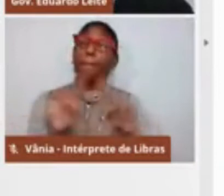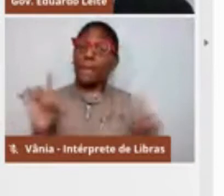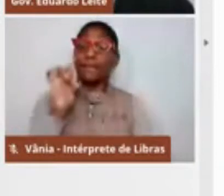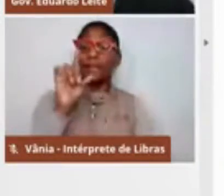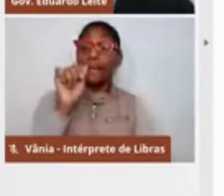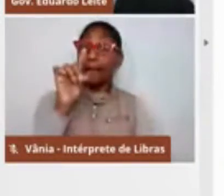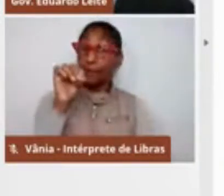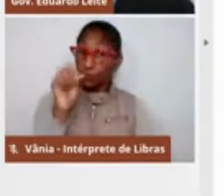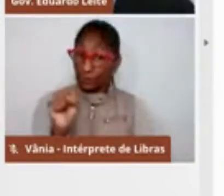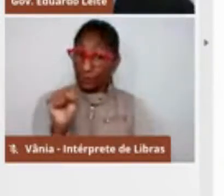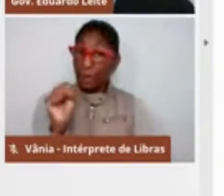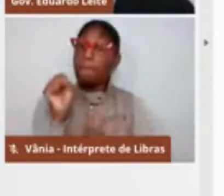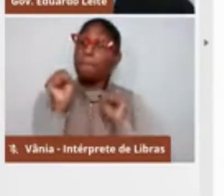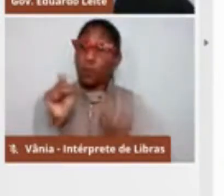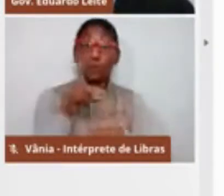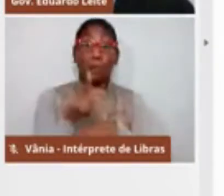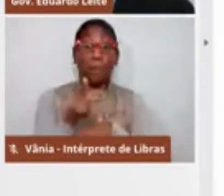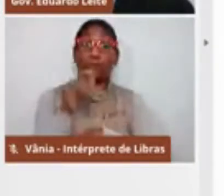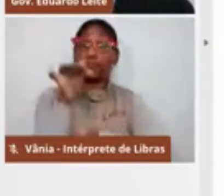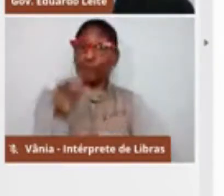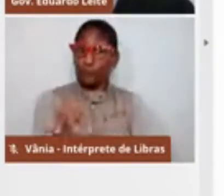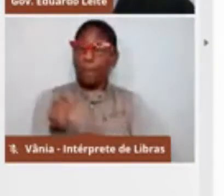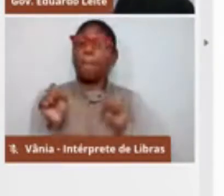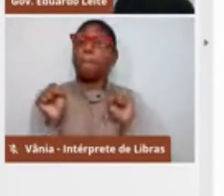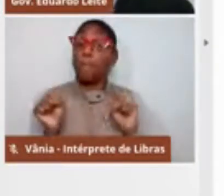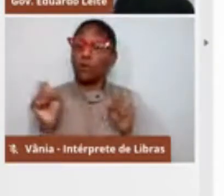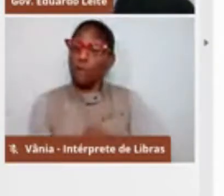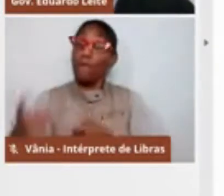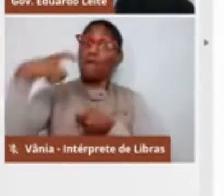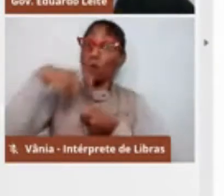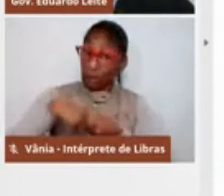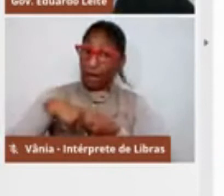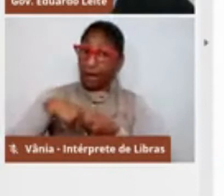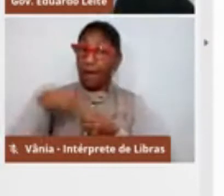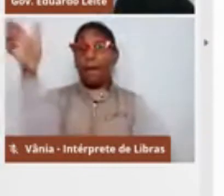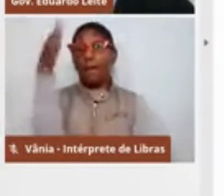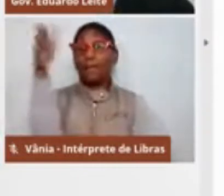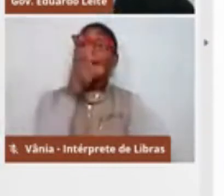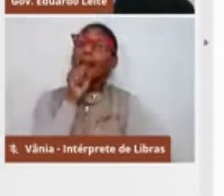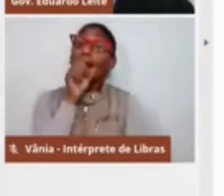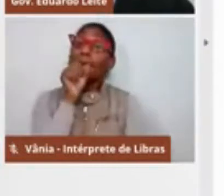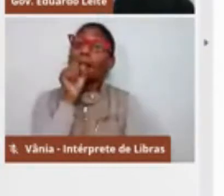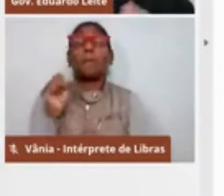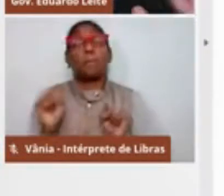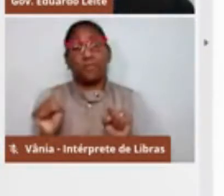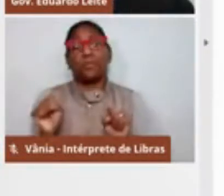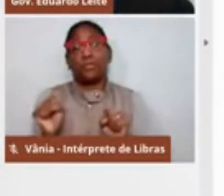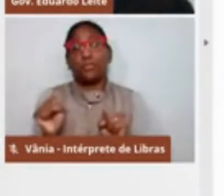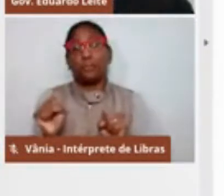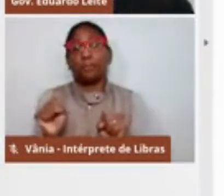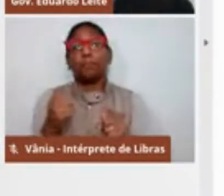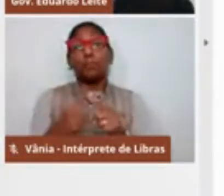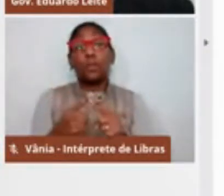Passo Fundo possa vir ali, muito em breve, retornar uma bandeira laranja no conjunto